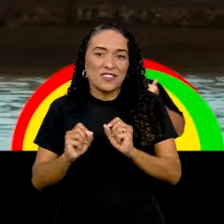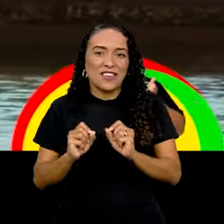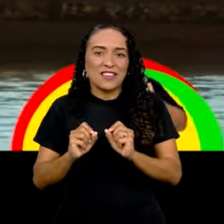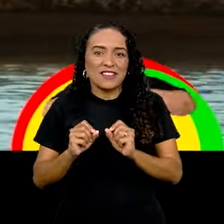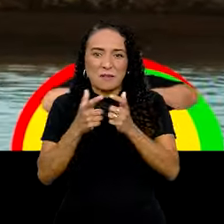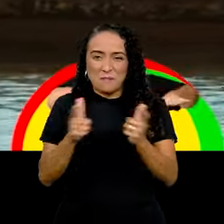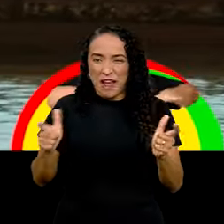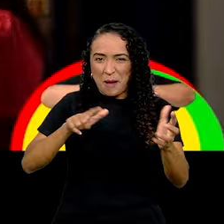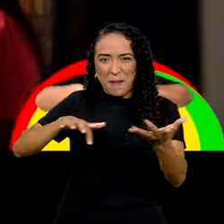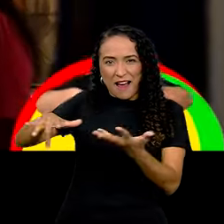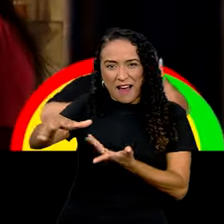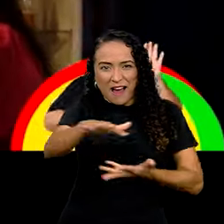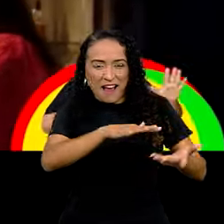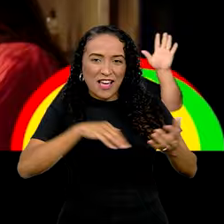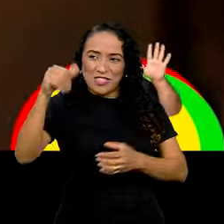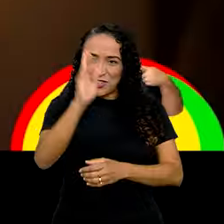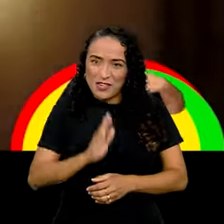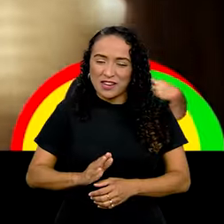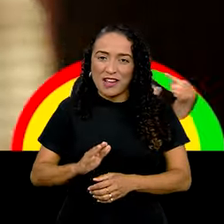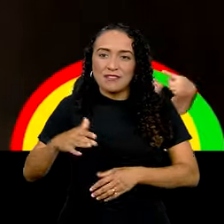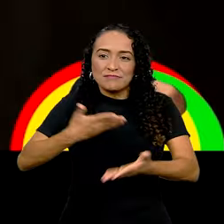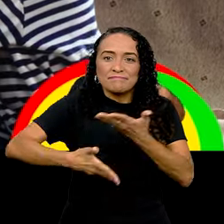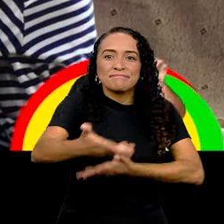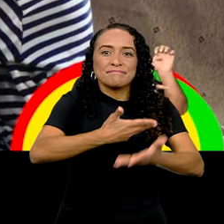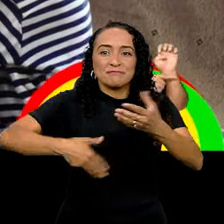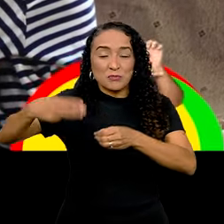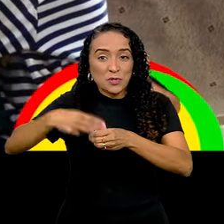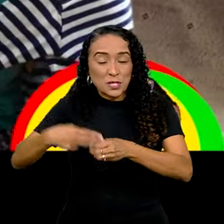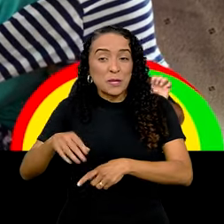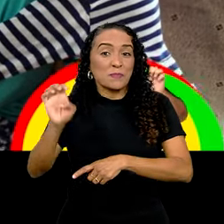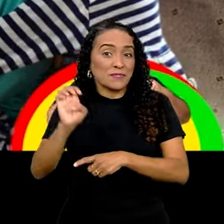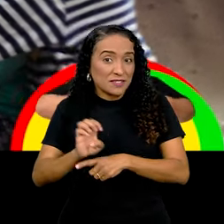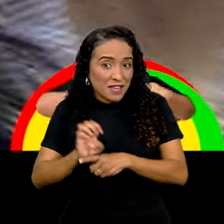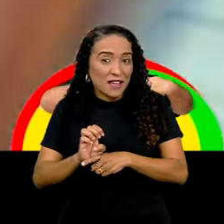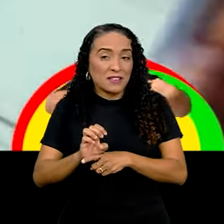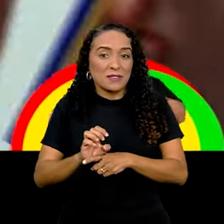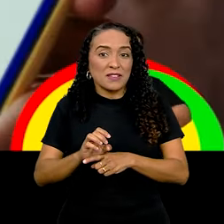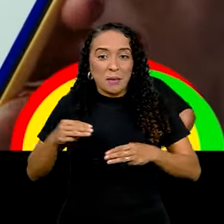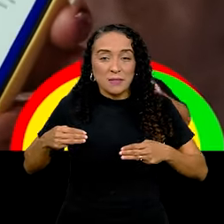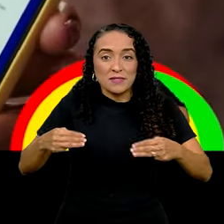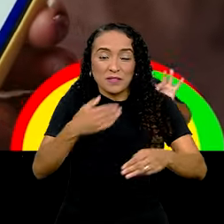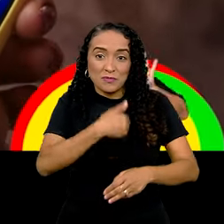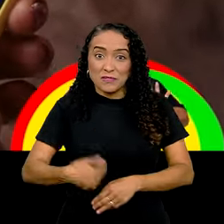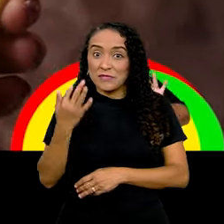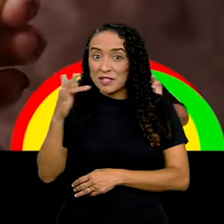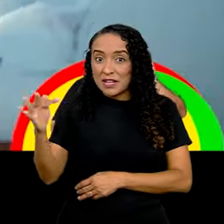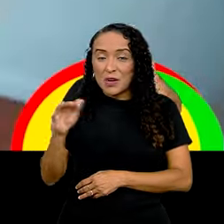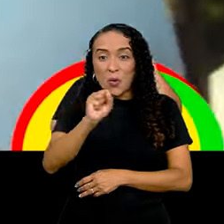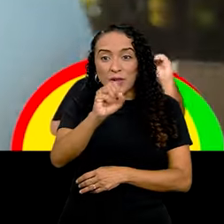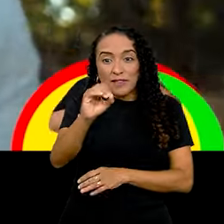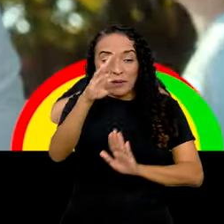bem com uma grande mobilização Nacional envolvendo municípios estados ministérios do governo